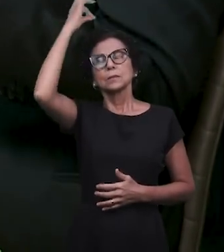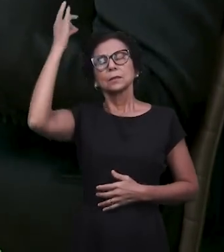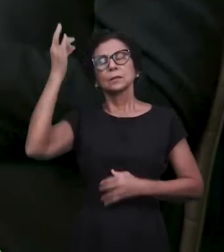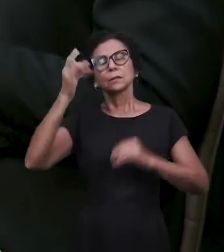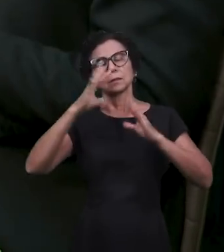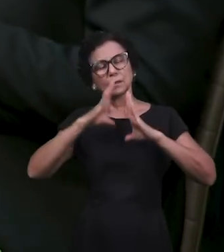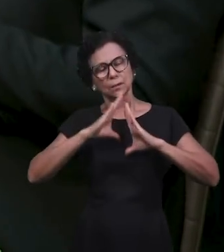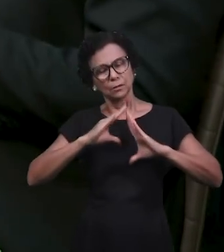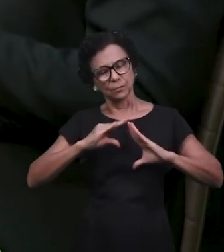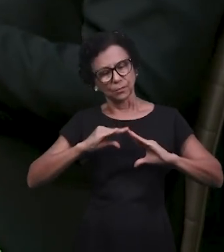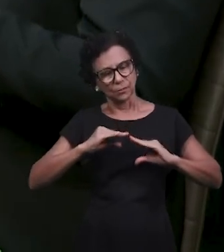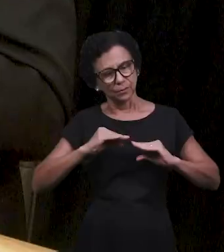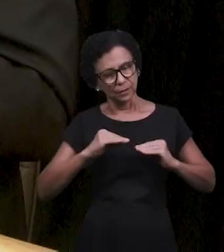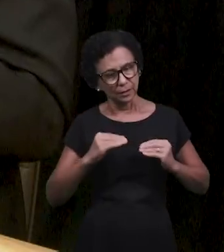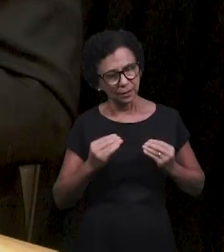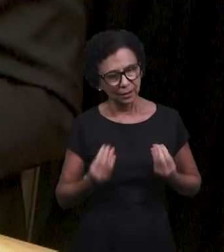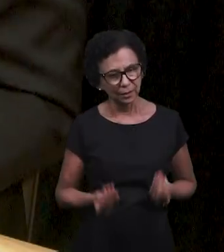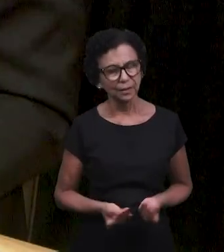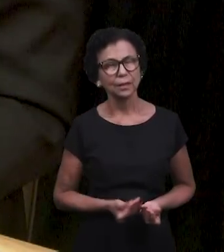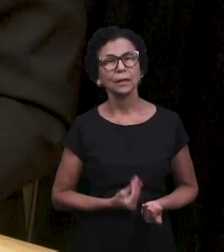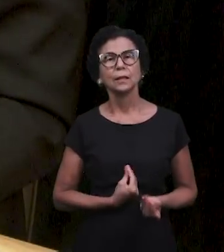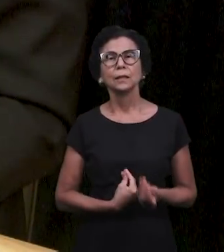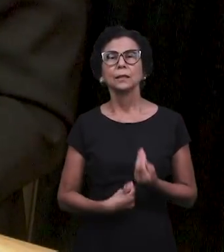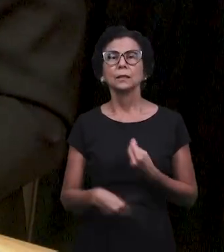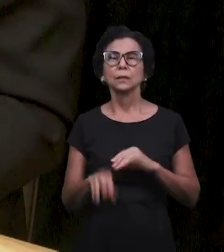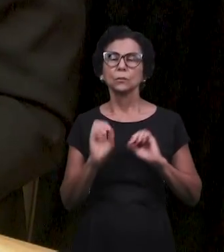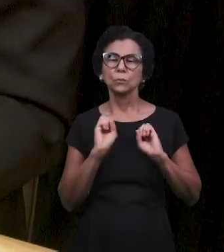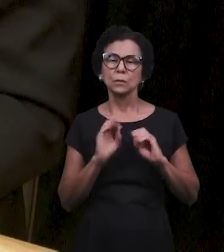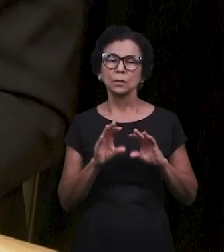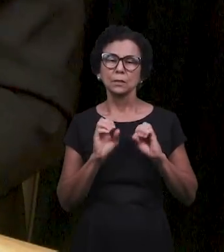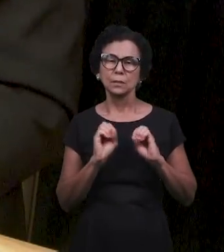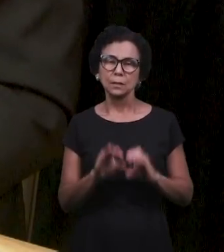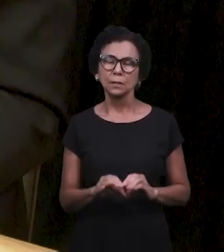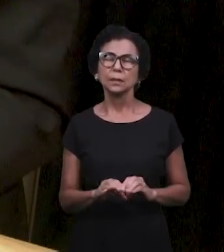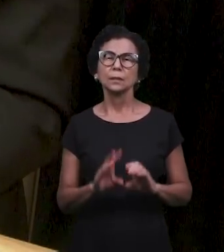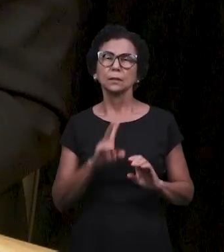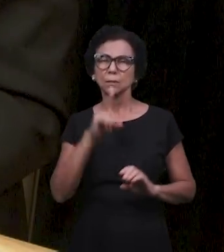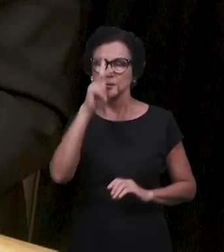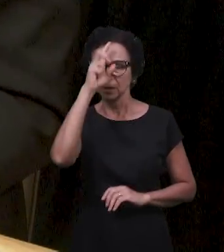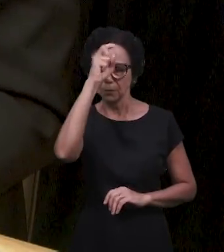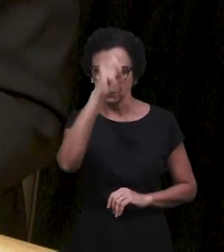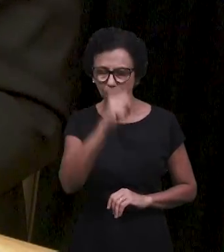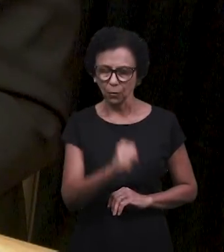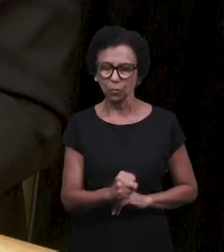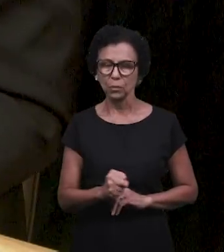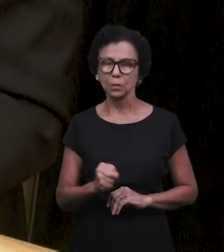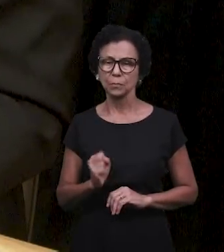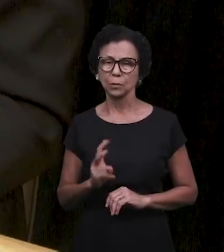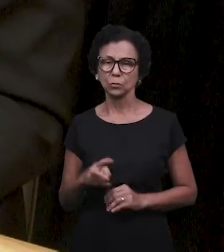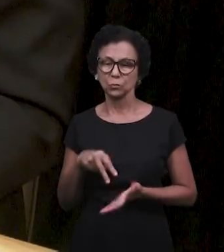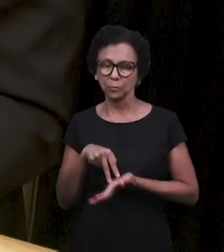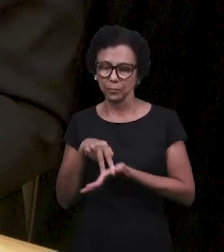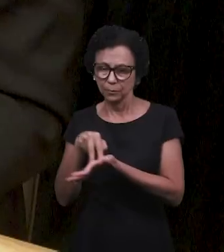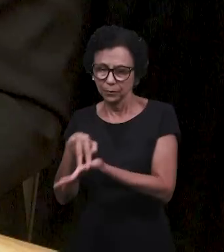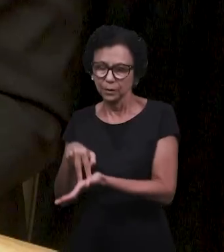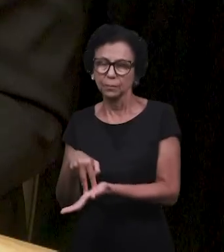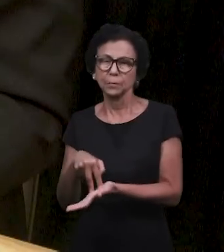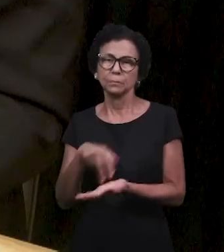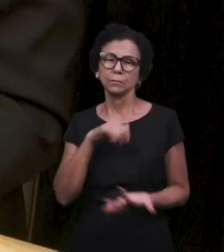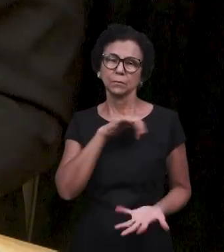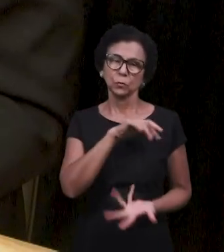nossa alma e nos prepara cada dia para continuarmos a nossa caminhada.